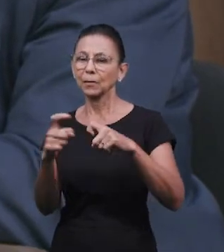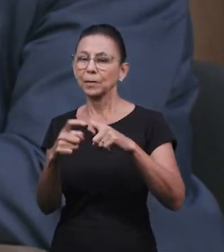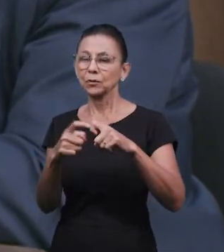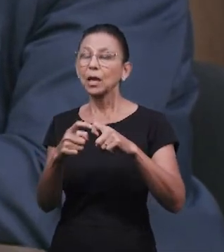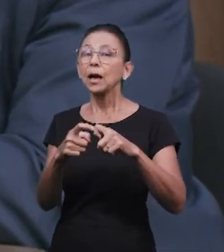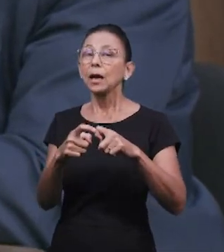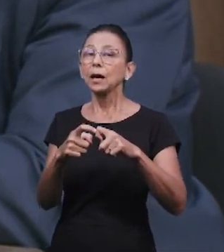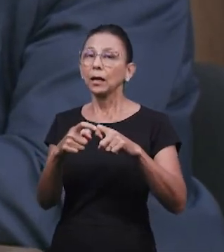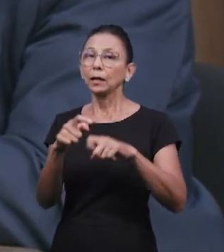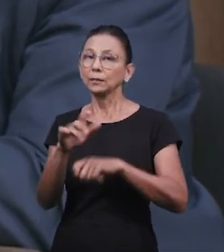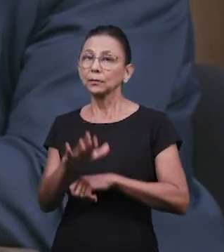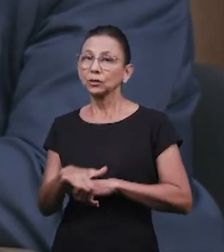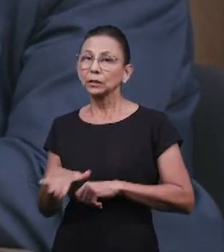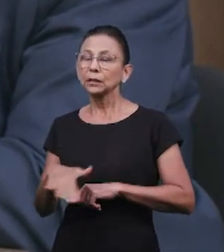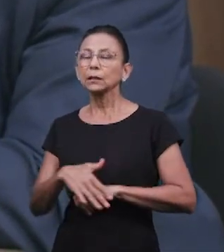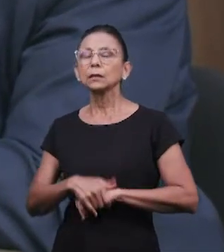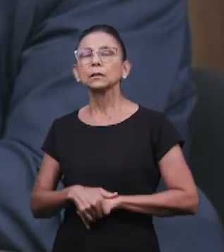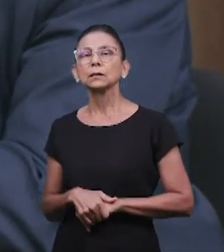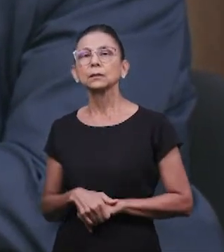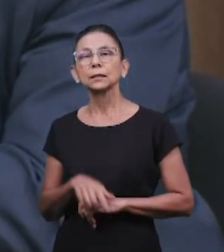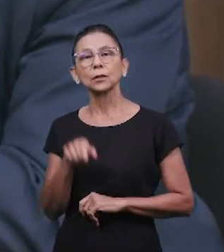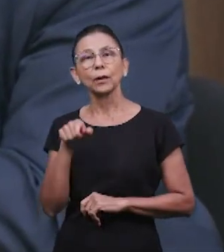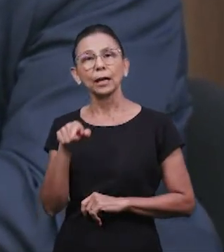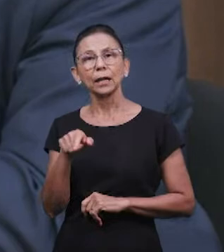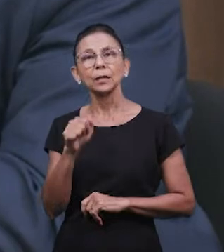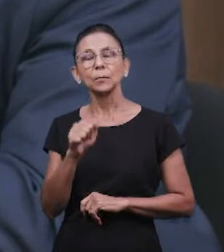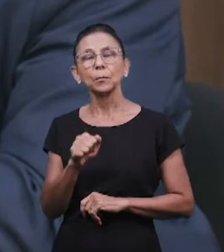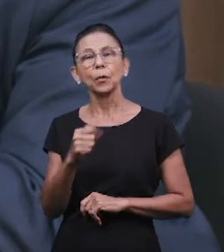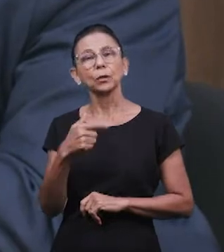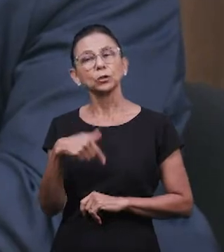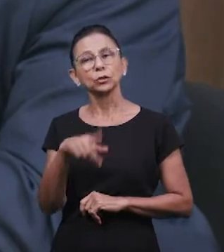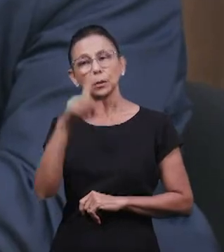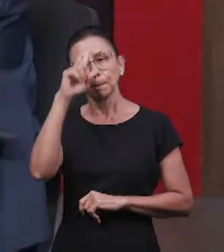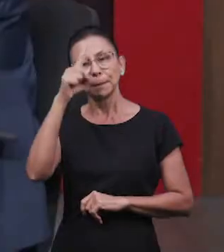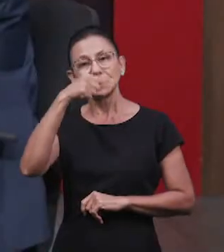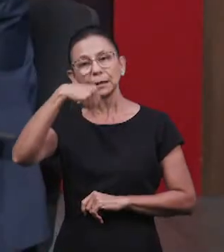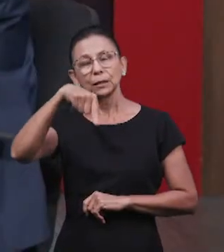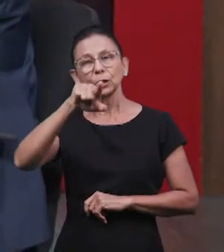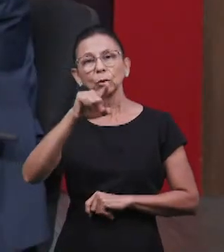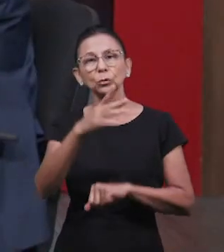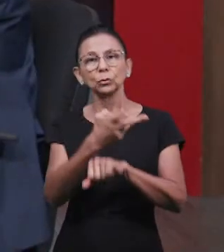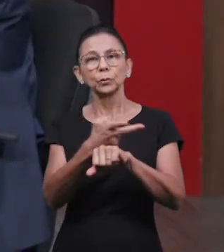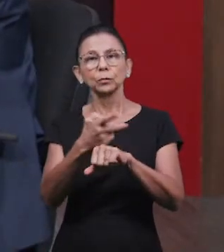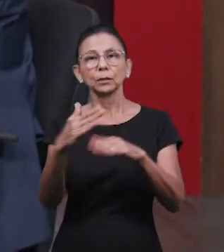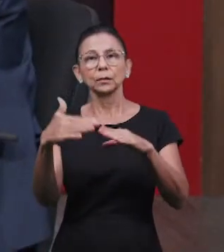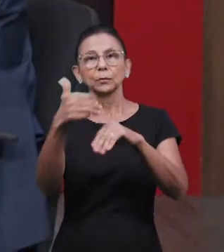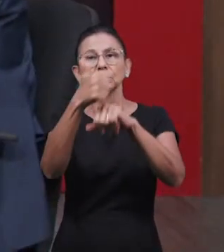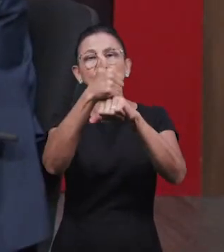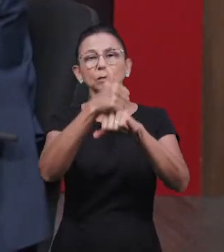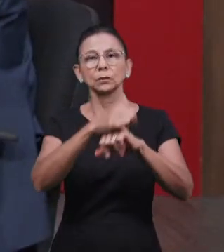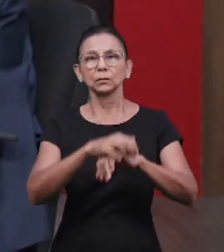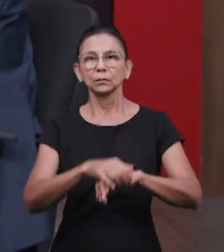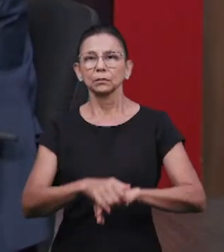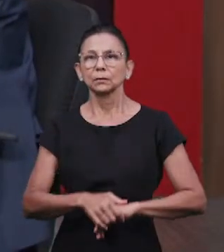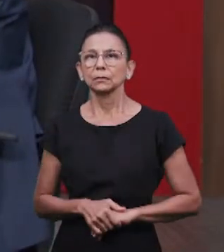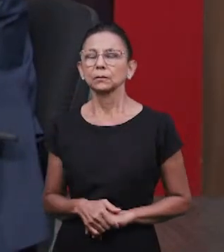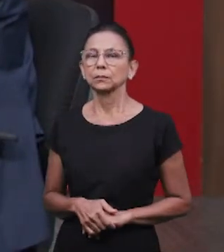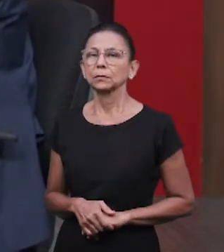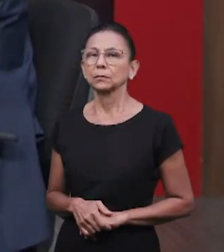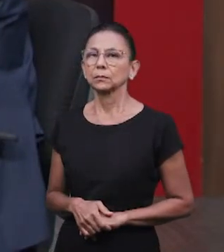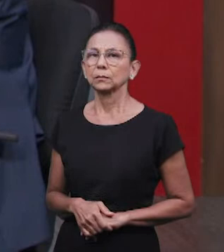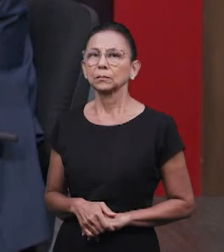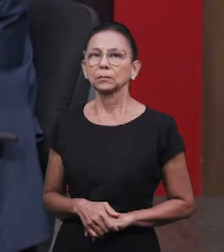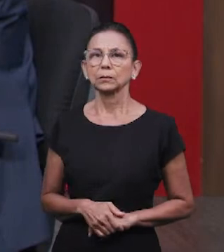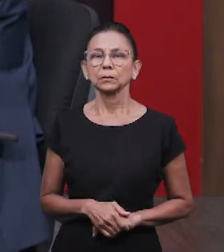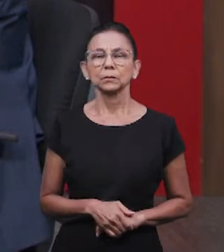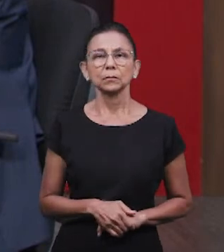partir do pediatra é que ele pode encaminhar para uma outra especialidade. Estou certo? Isso mesmo. Mas é bom os pais, geralmente, levantar